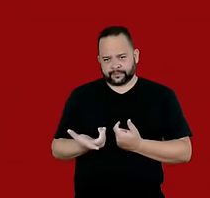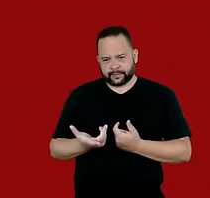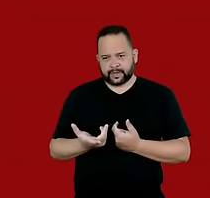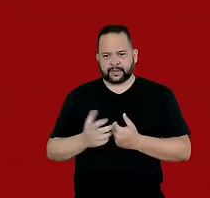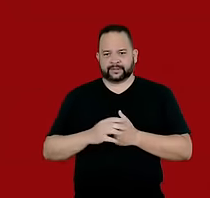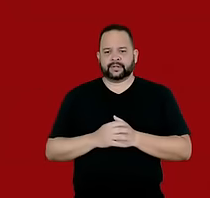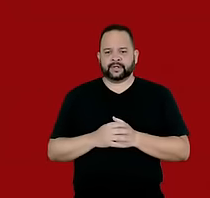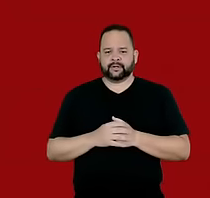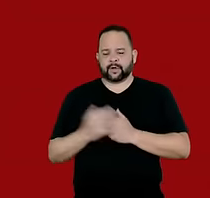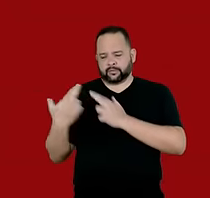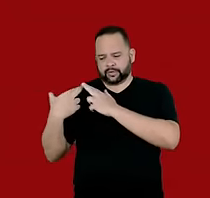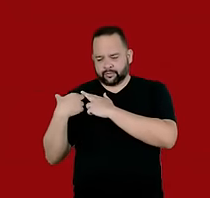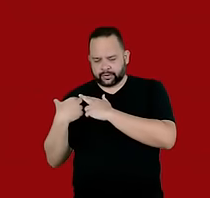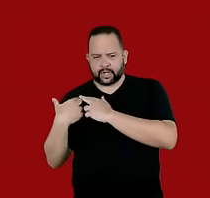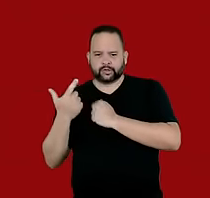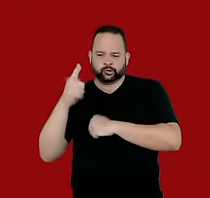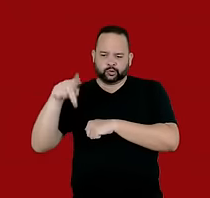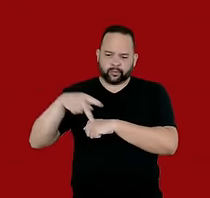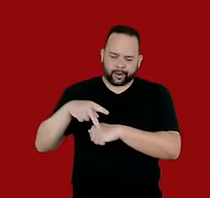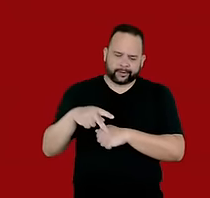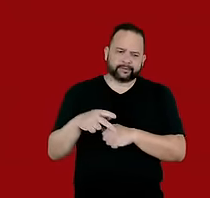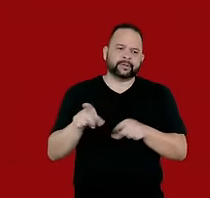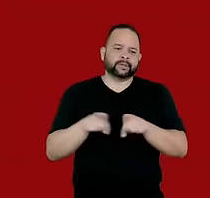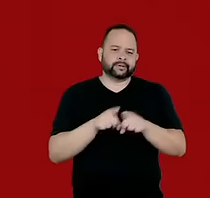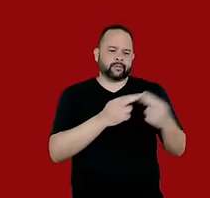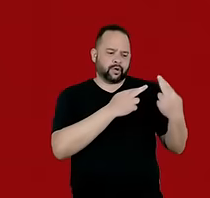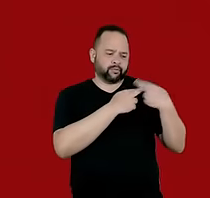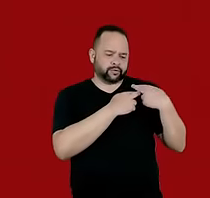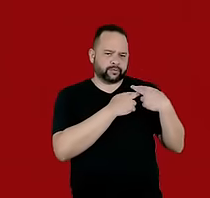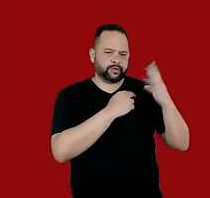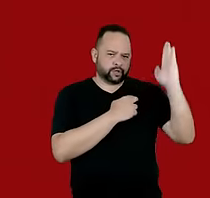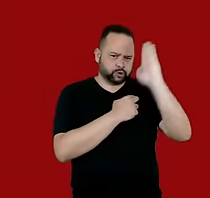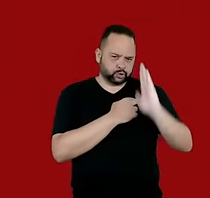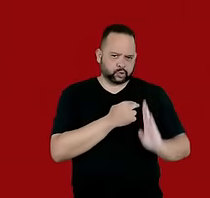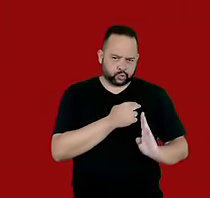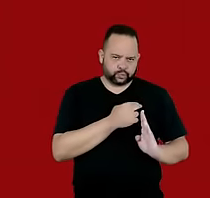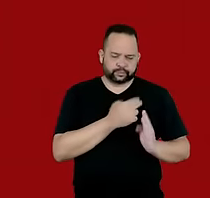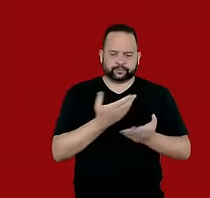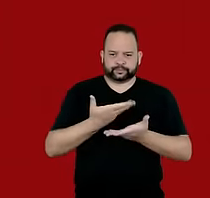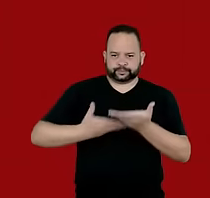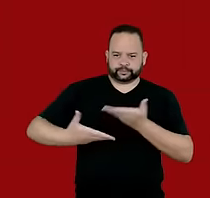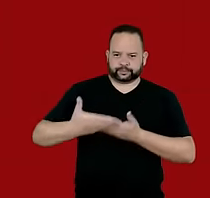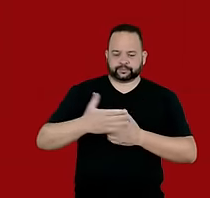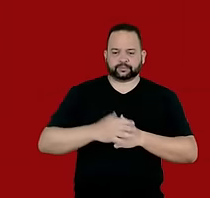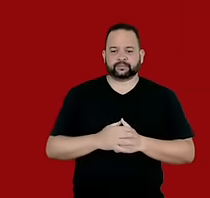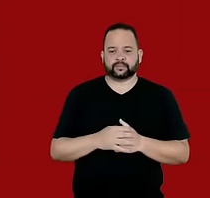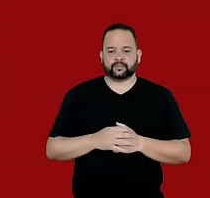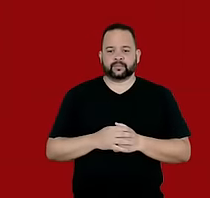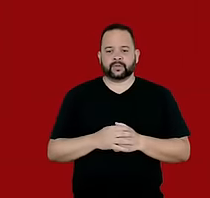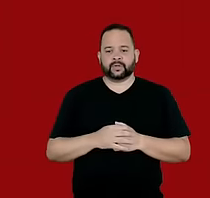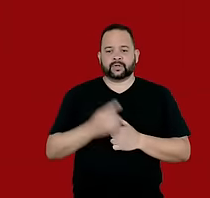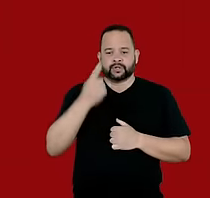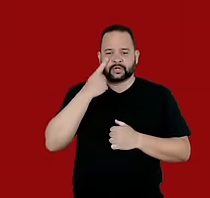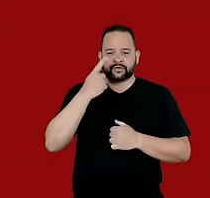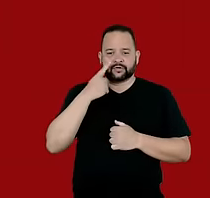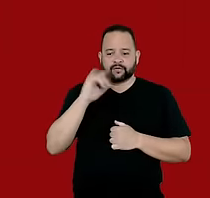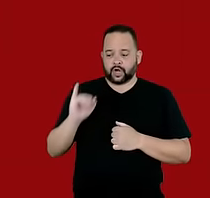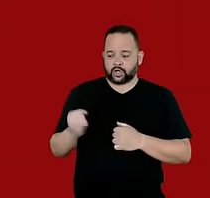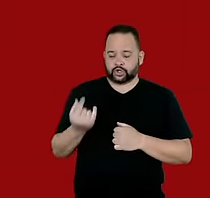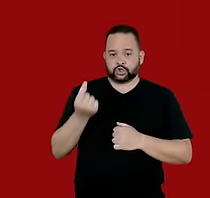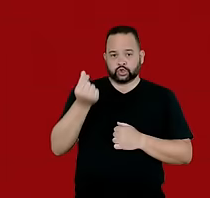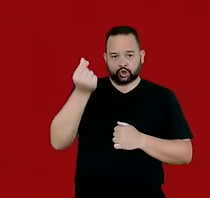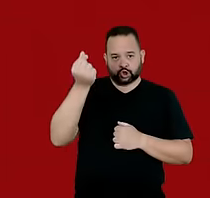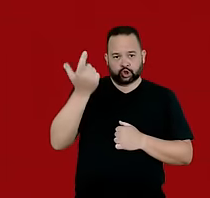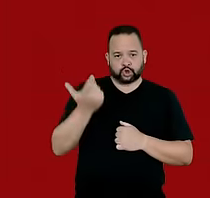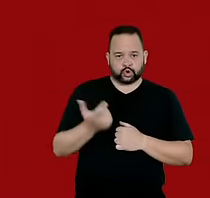ligado inclusive ao fiscal que a gente mencionou quando a gente olha diferencial de juros que é uma coisa que eu vejo bem a gente vê que